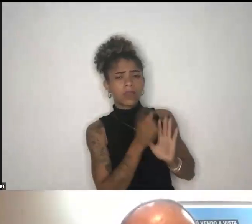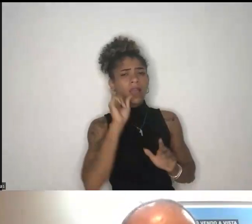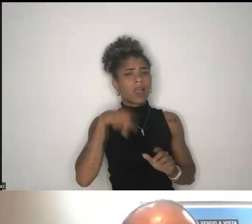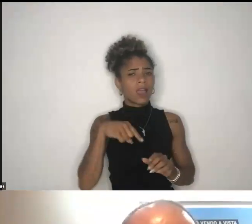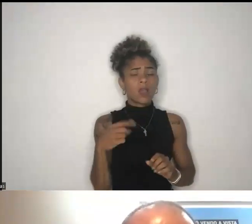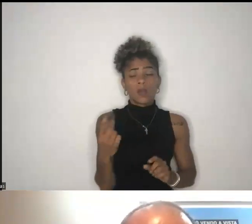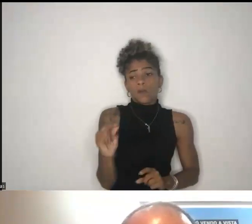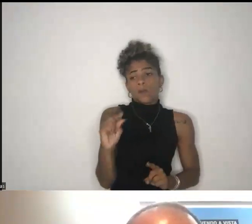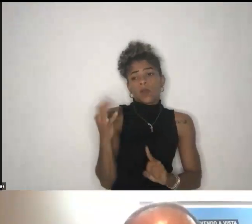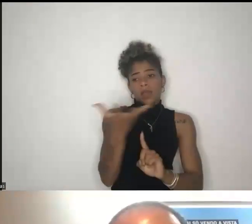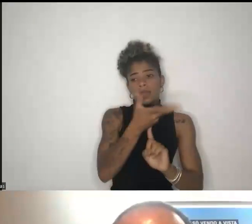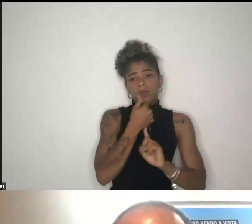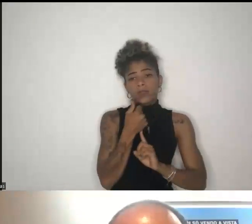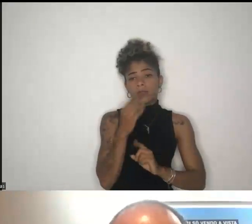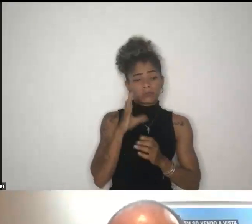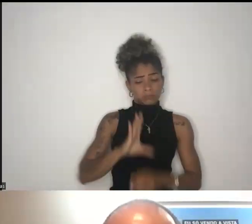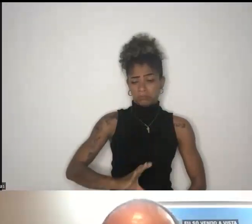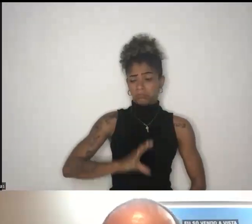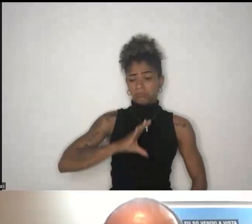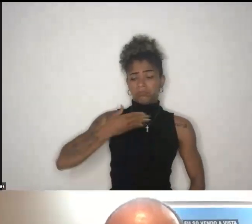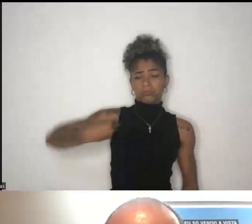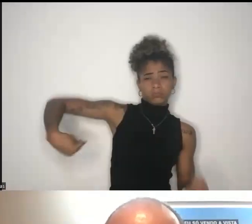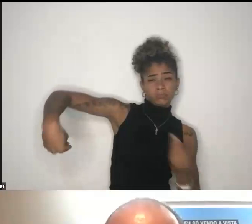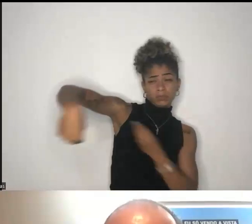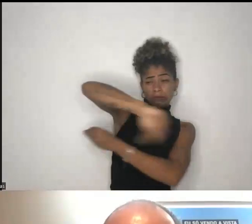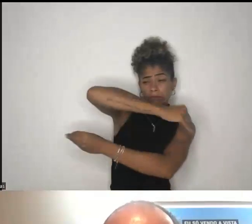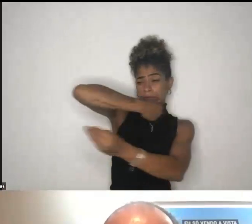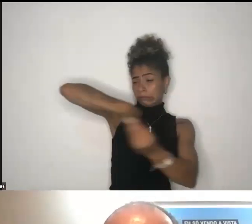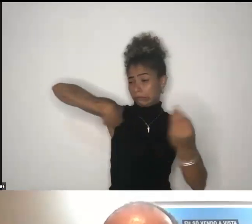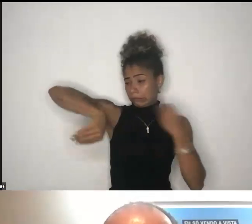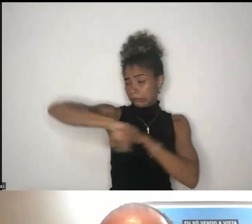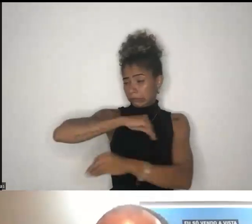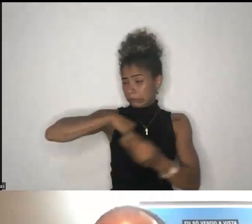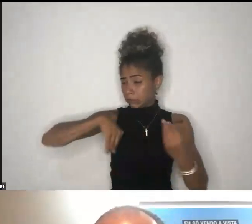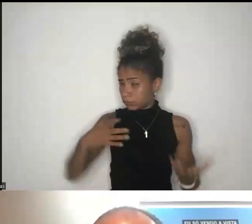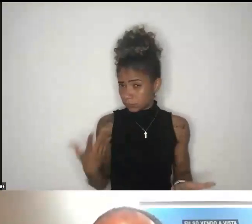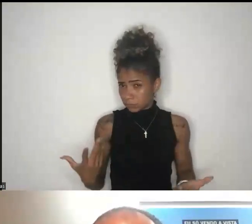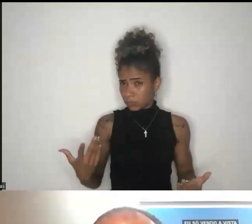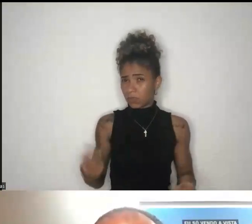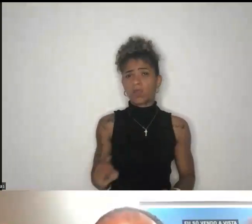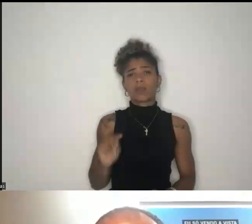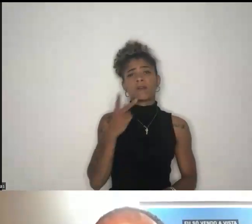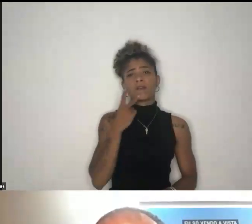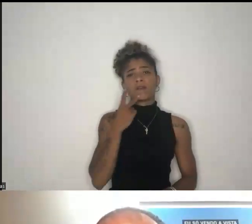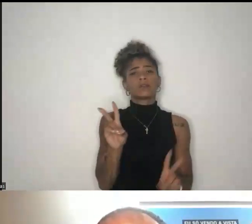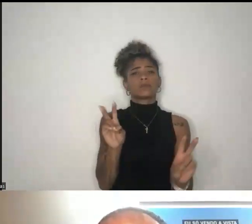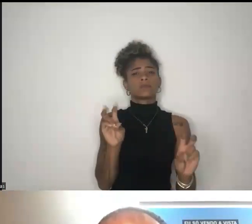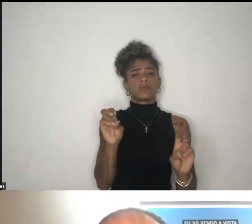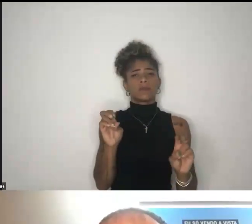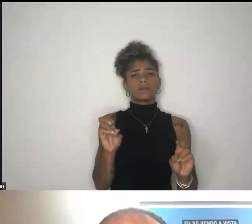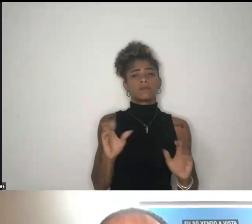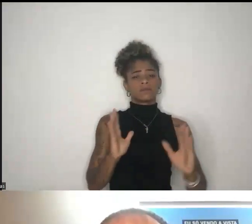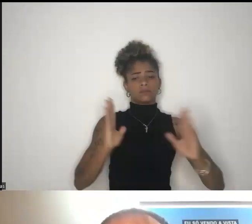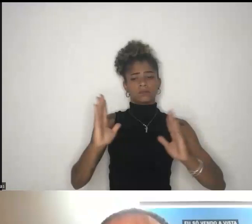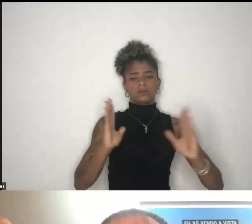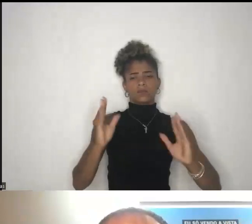artistas têm coragem você consegue embaralhar tudo isso então queria que você falasse um pouco desses dois pilares como